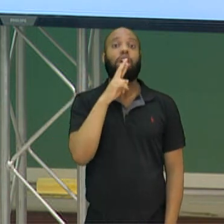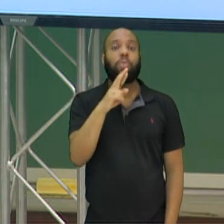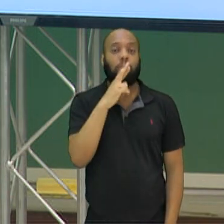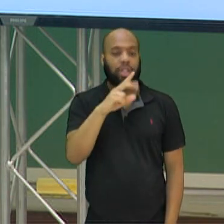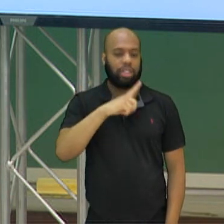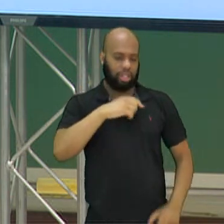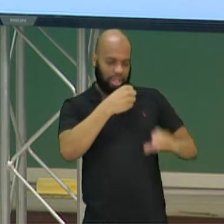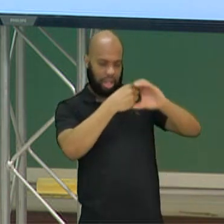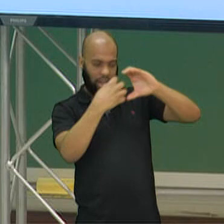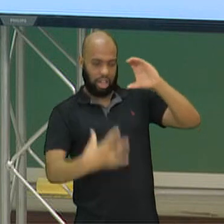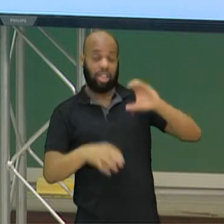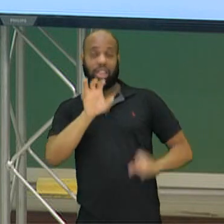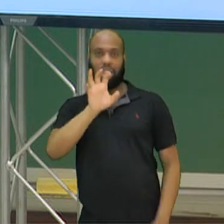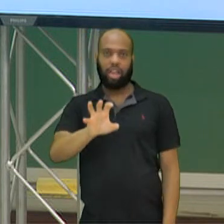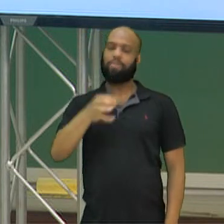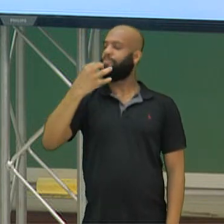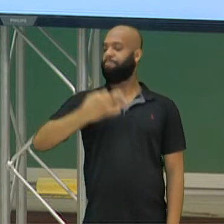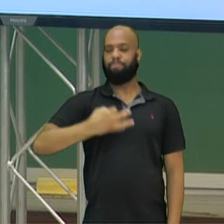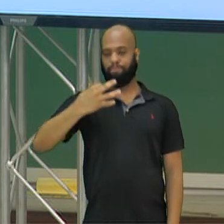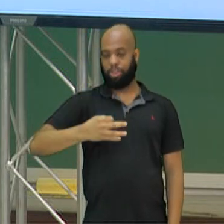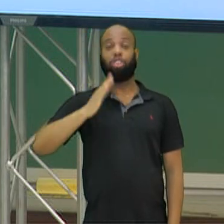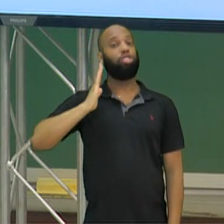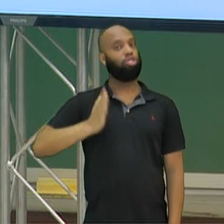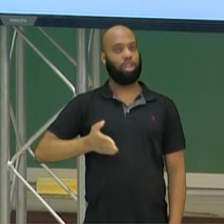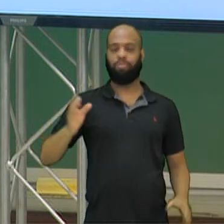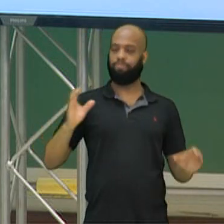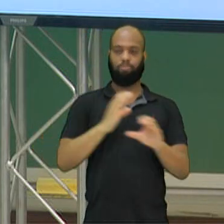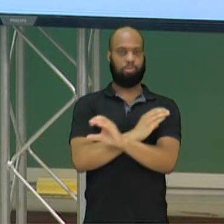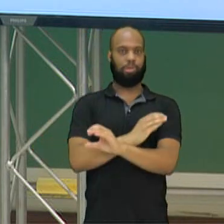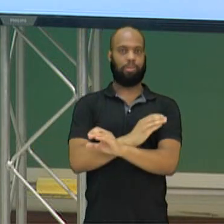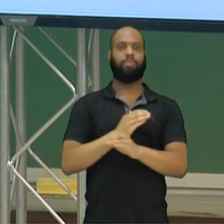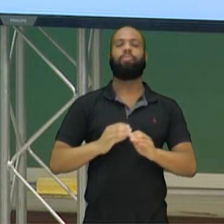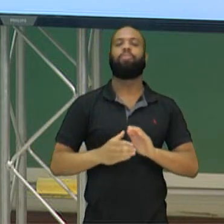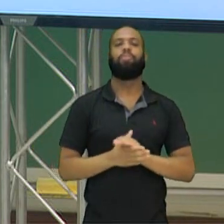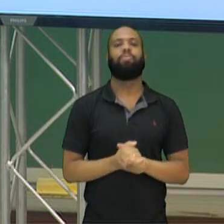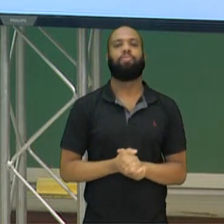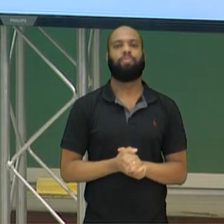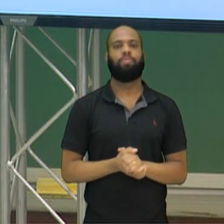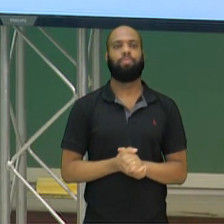essas características, está perfeito, fechou, nota 10.